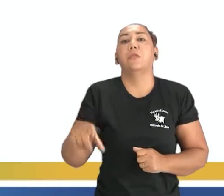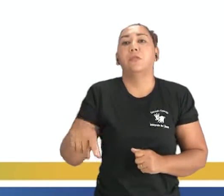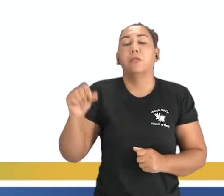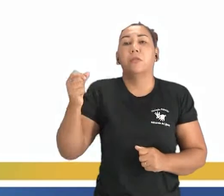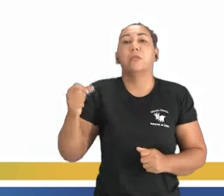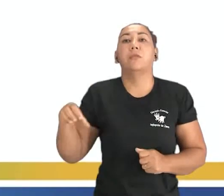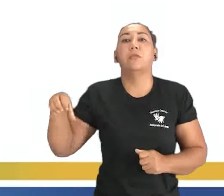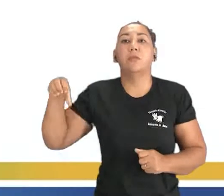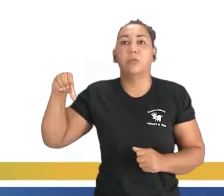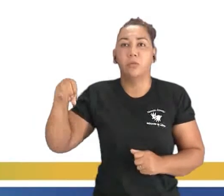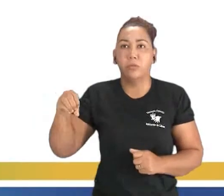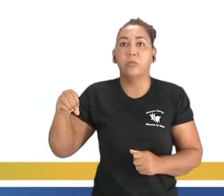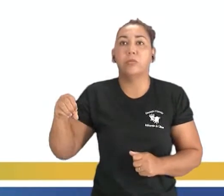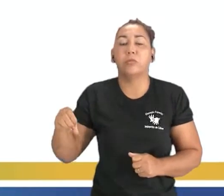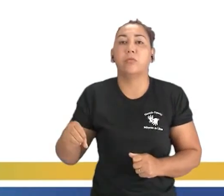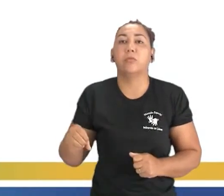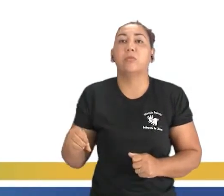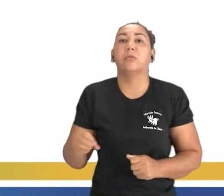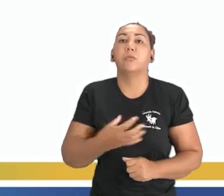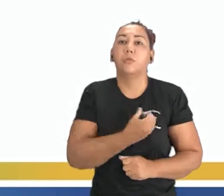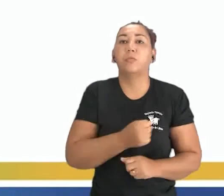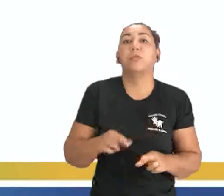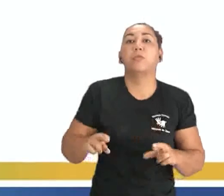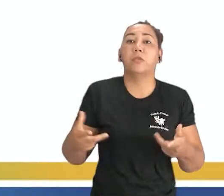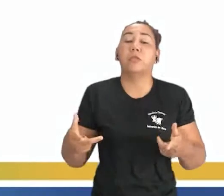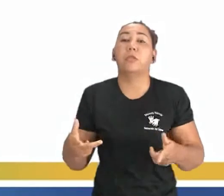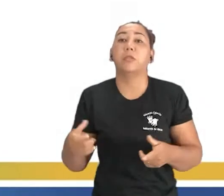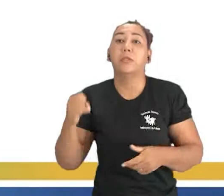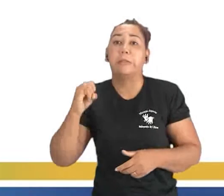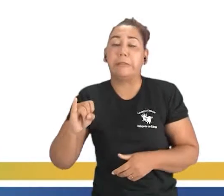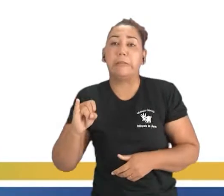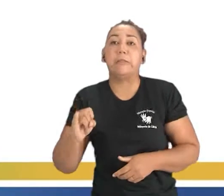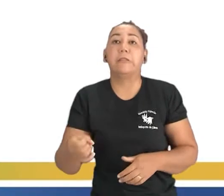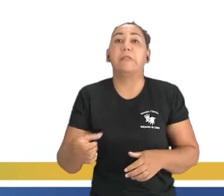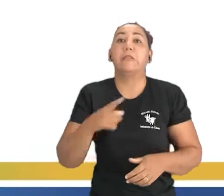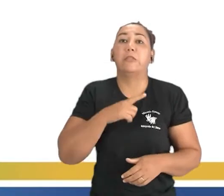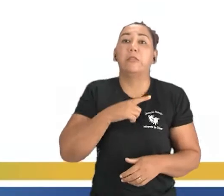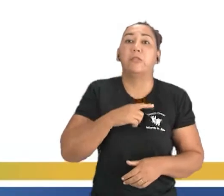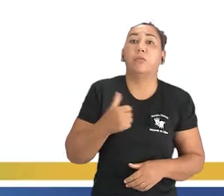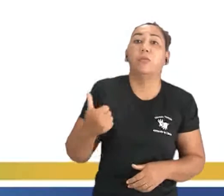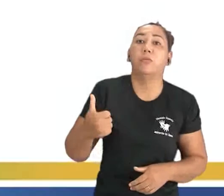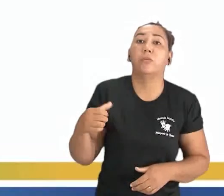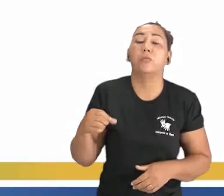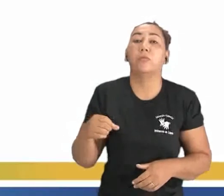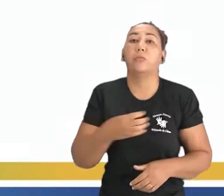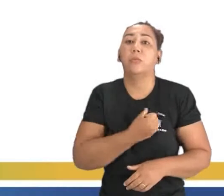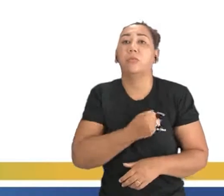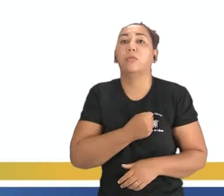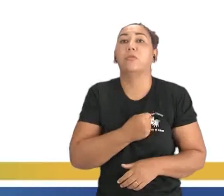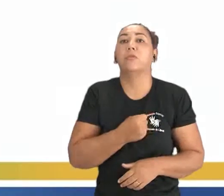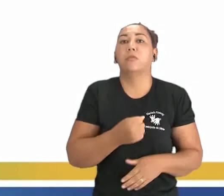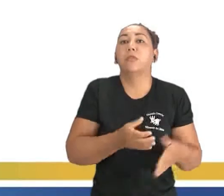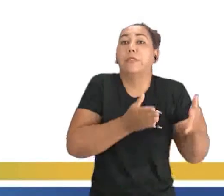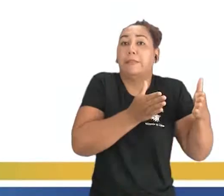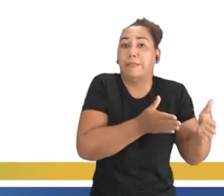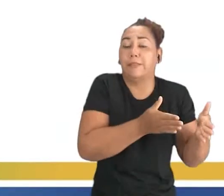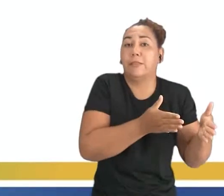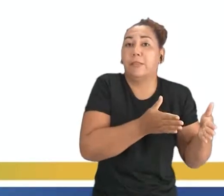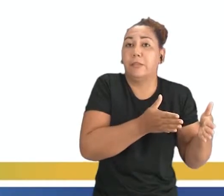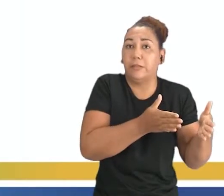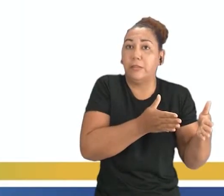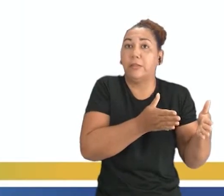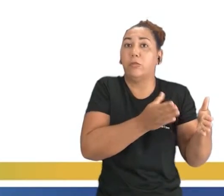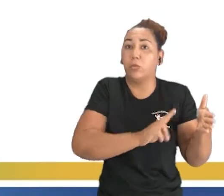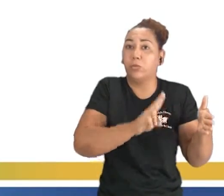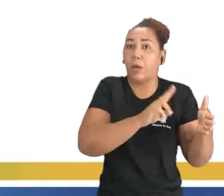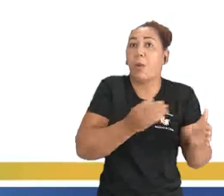10 números de 0 a 9 e utilizamos um número na primeira casinha e um número na segunda casinha, na terceira